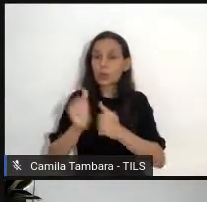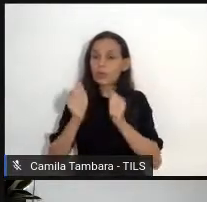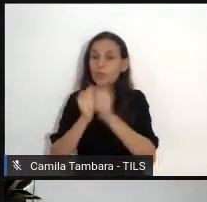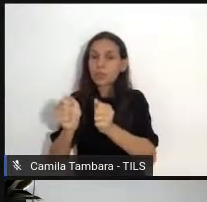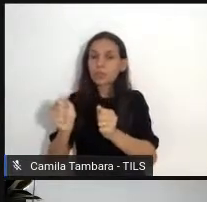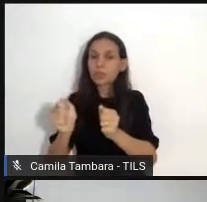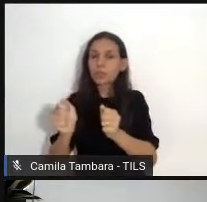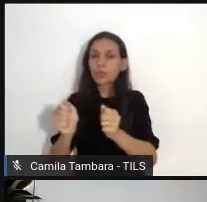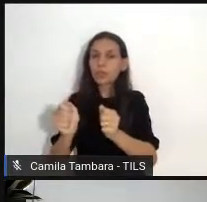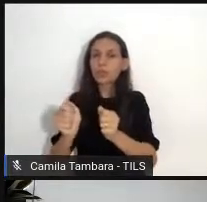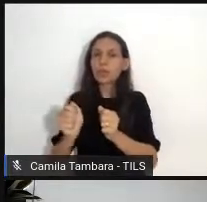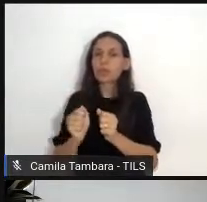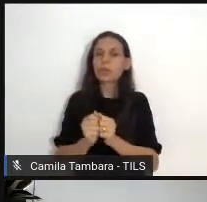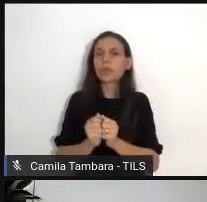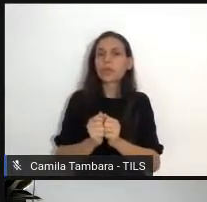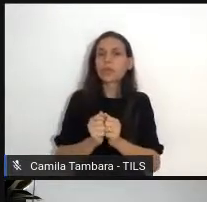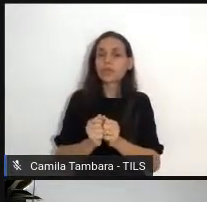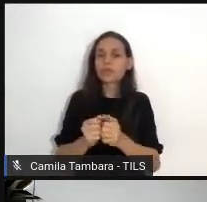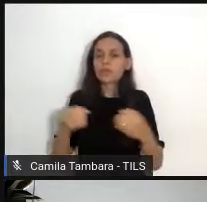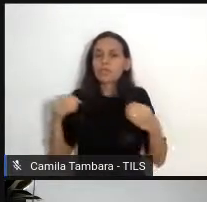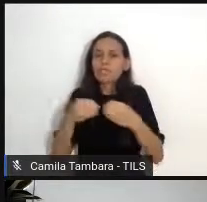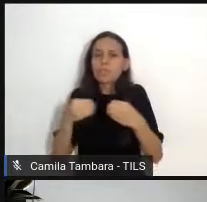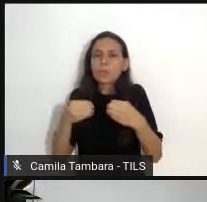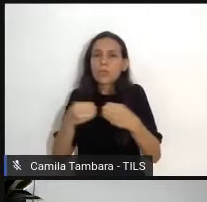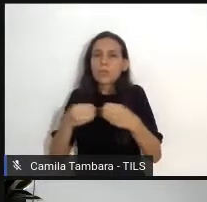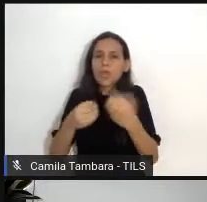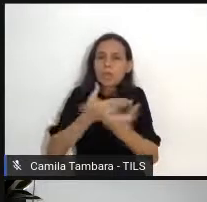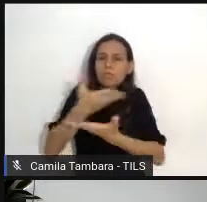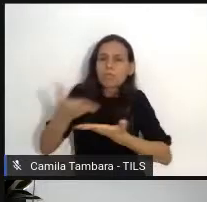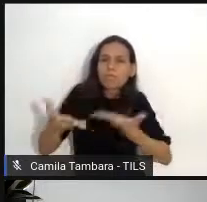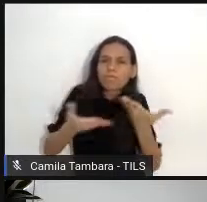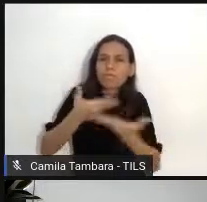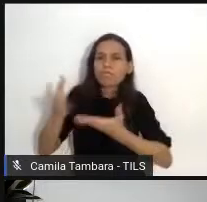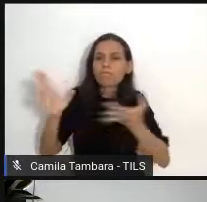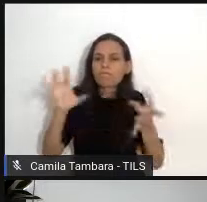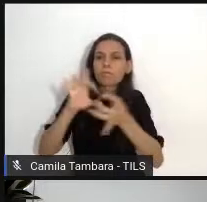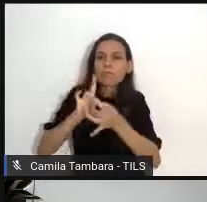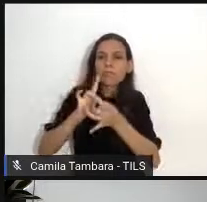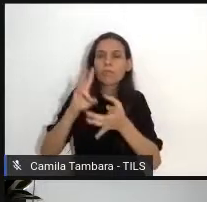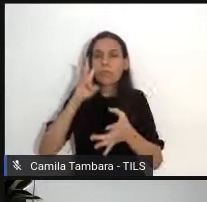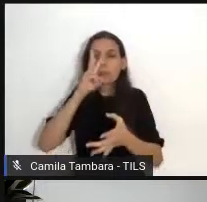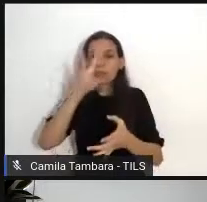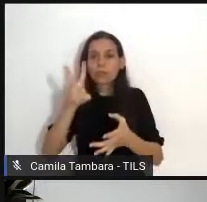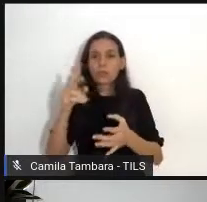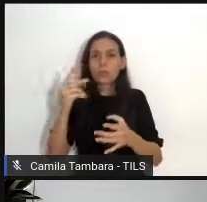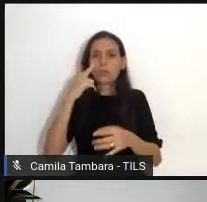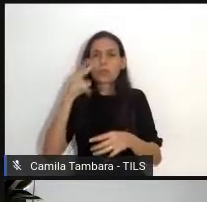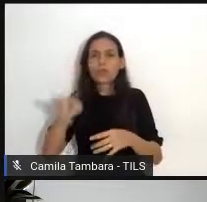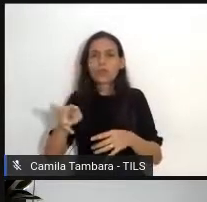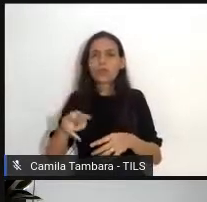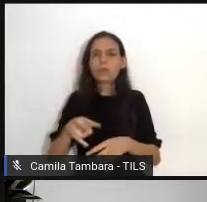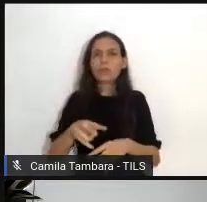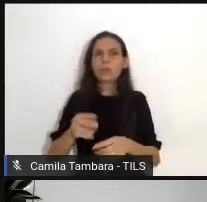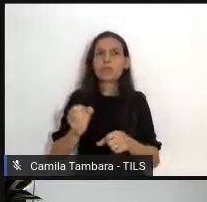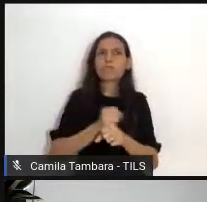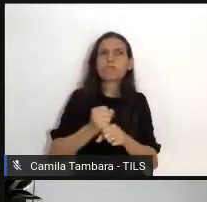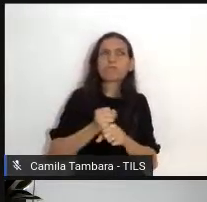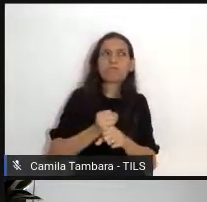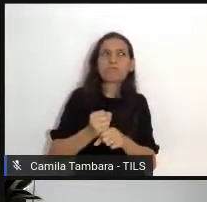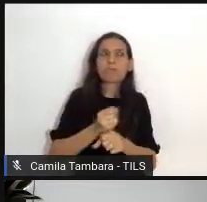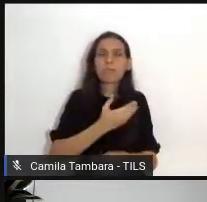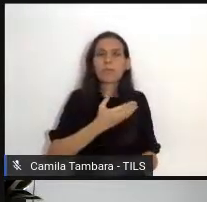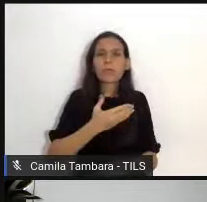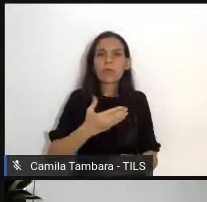E o tutor cria um vínculo muito forte. Apesar de ter sido isso logo no início do ano, né, eu tenho aí cerca de 70% que são